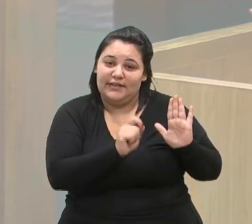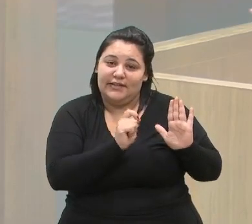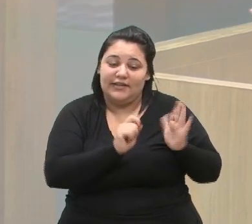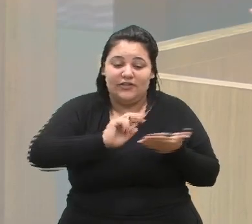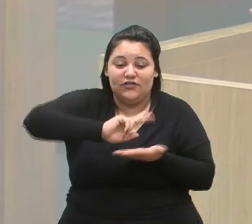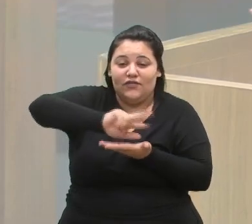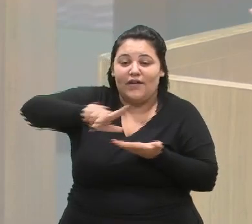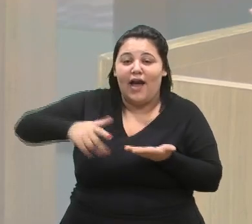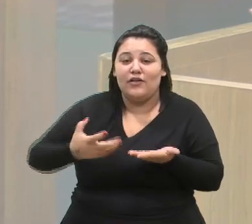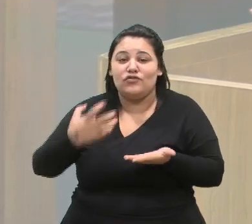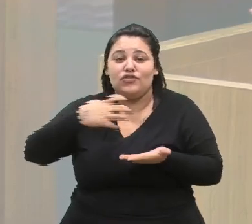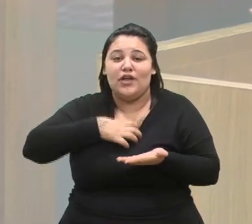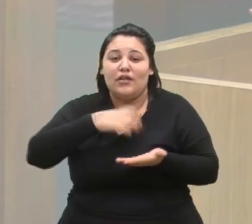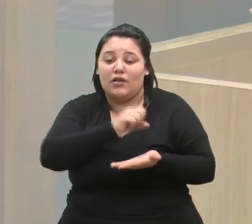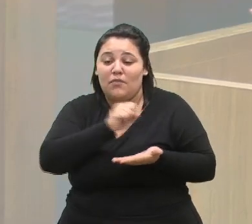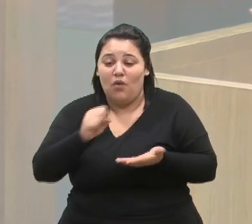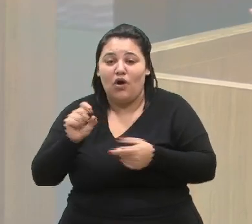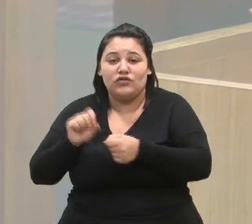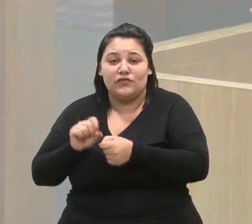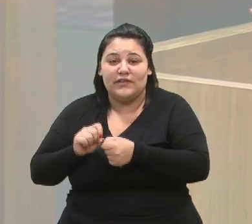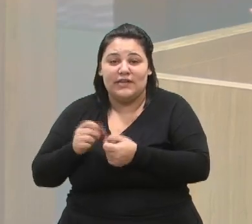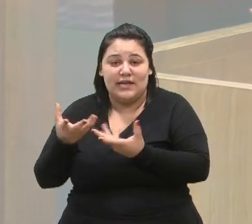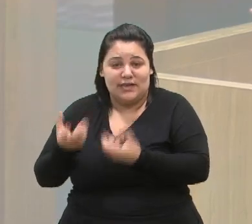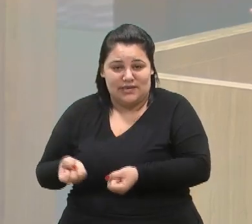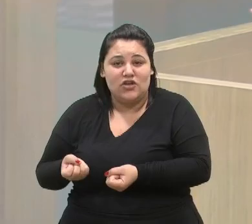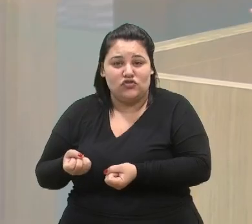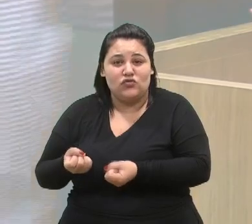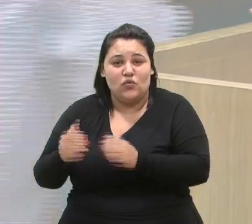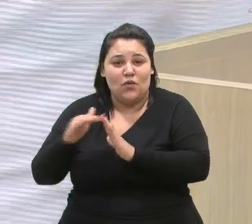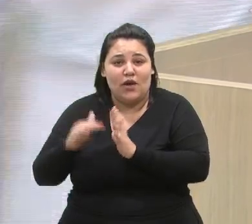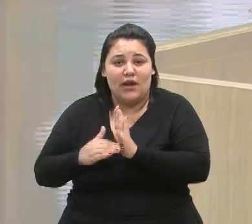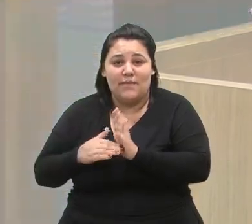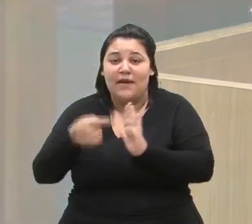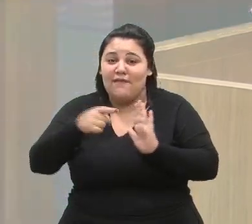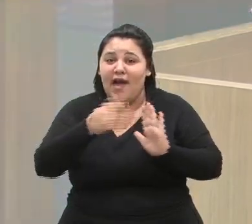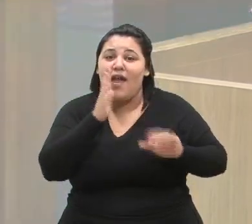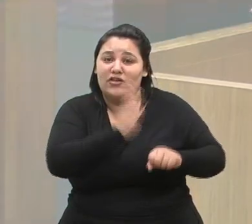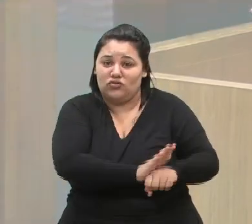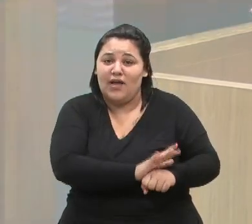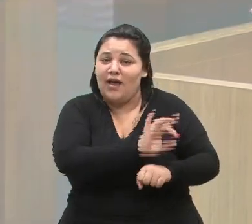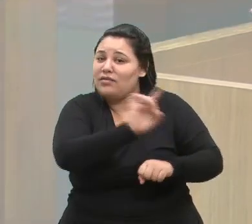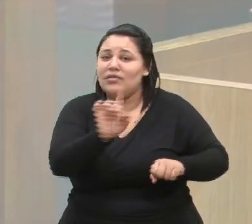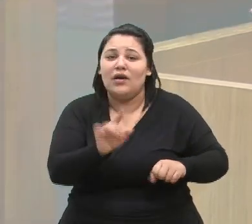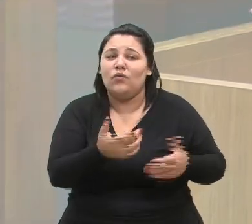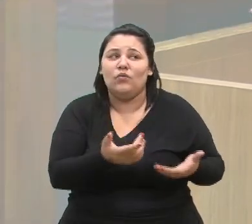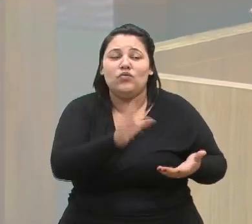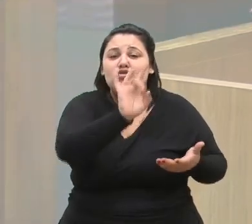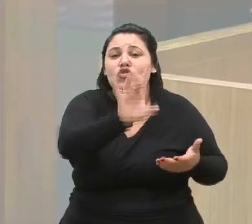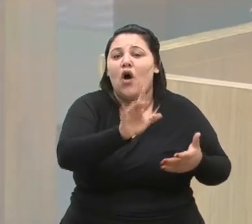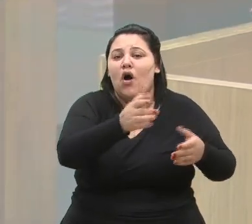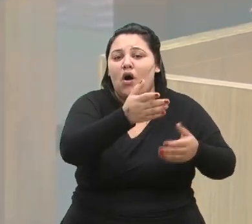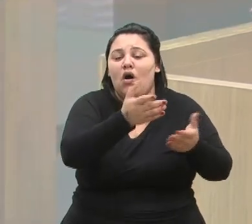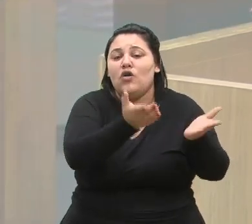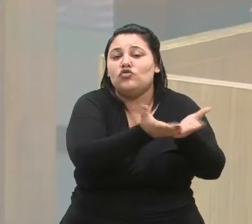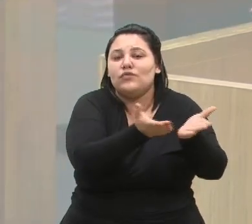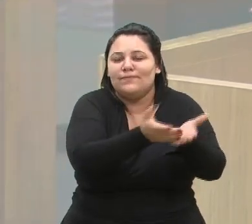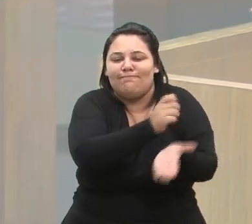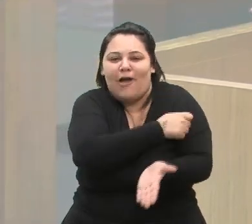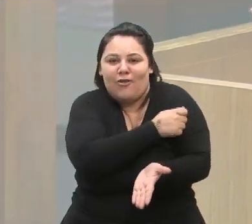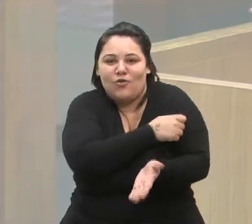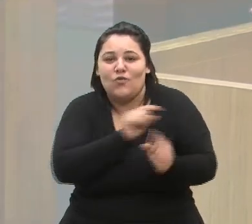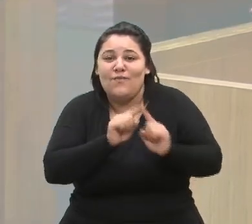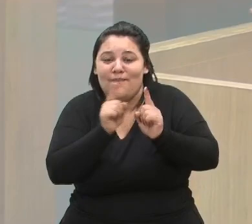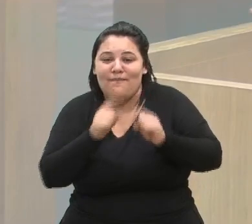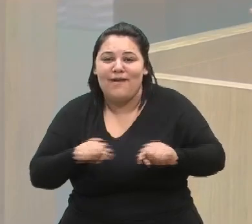diversas formas que poderá ser feita essa adesão, beneficiará não só aos estudantes,